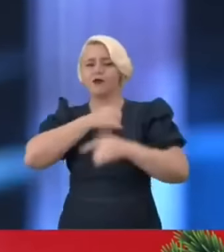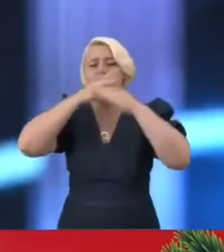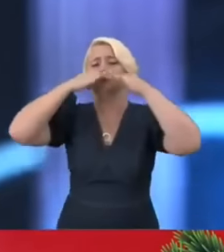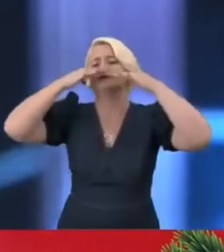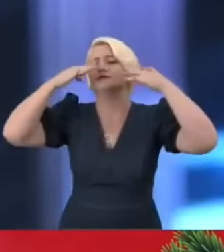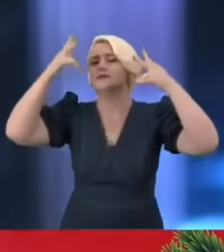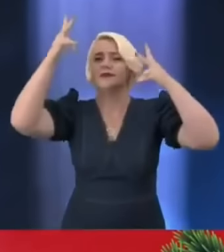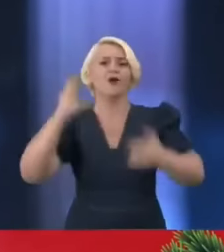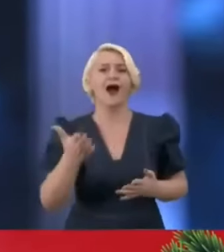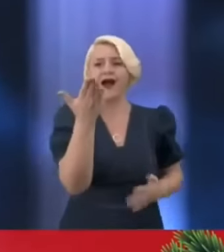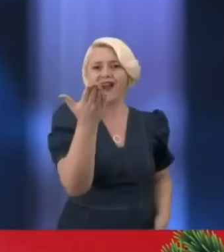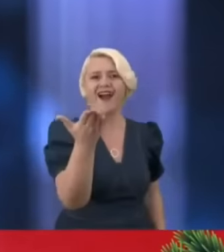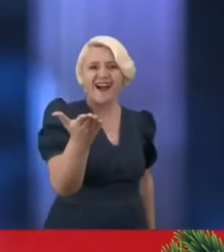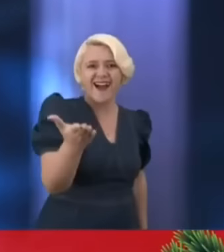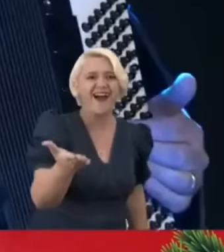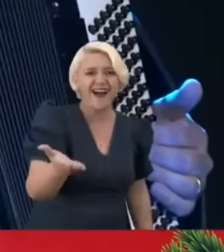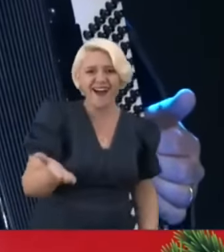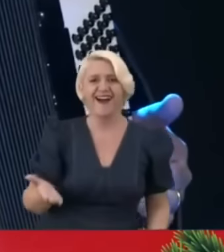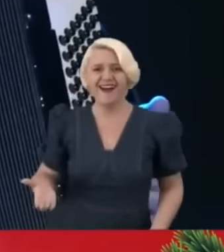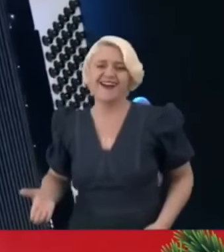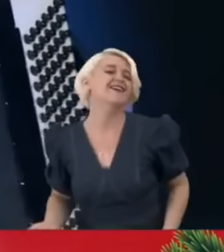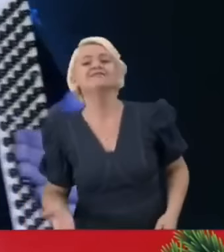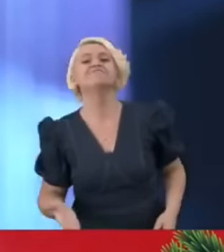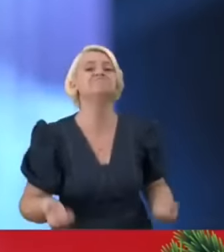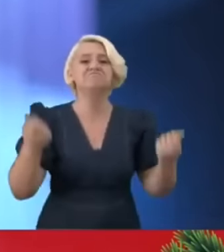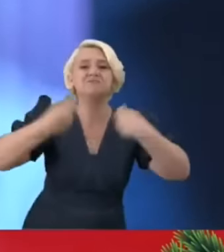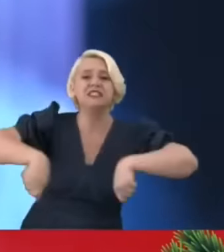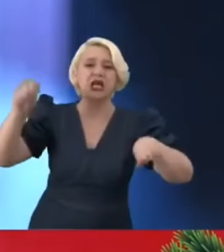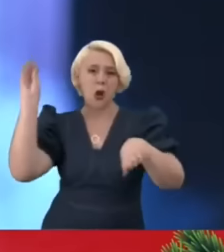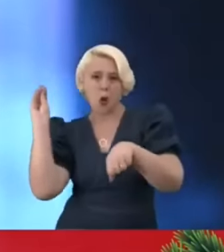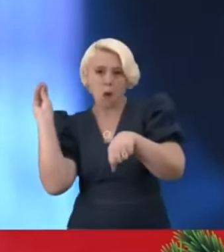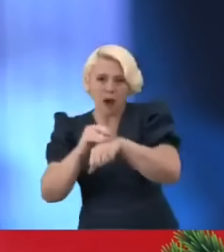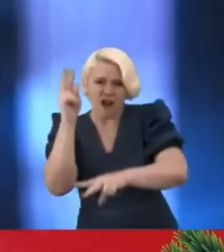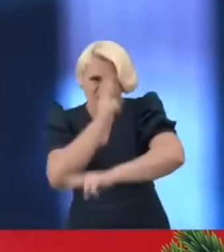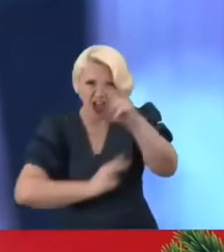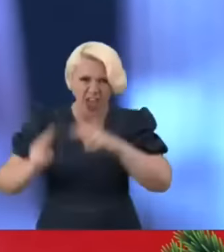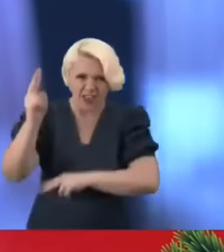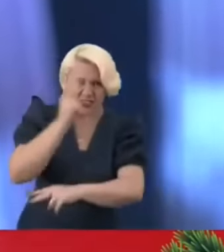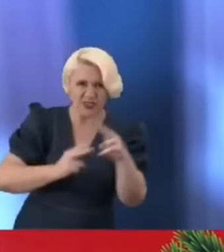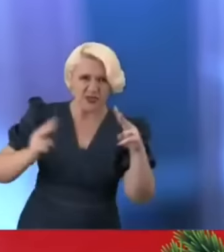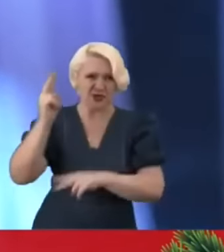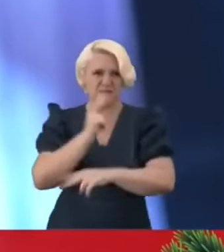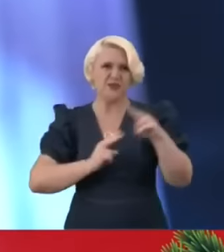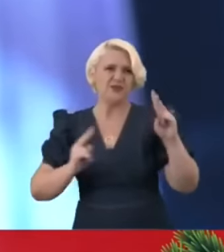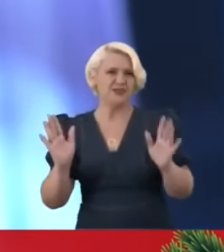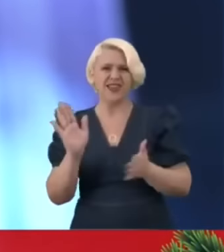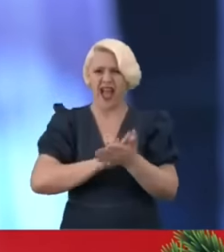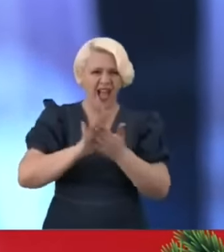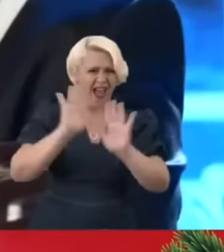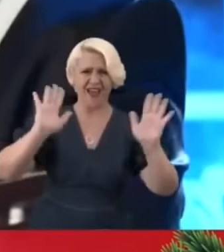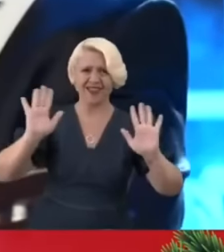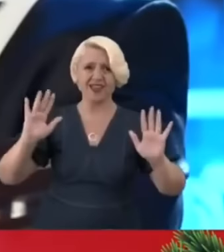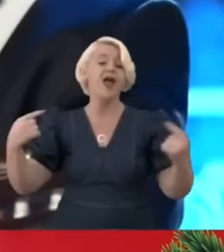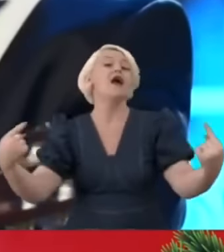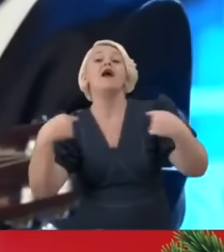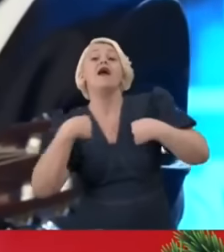seu perfume. Nem vou culpar o vento por essa bagunça.